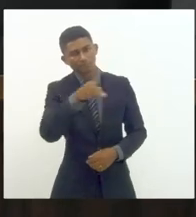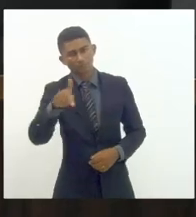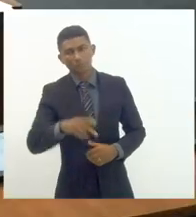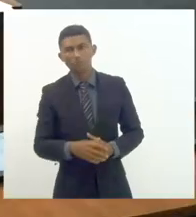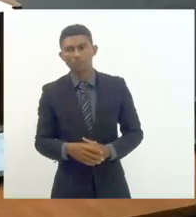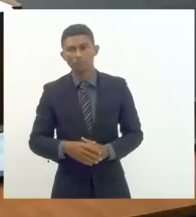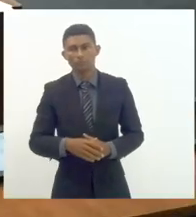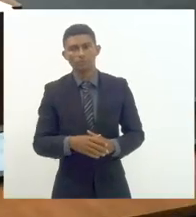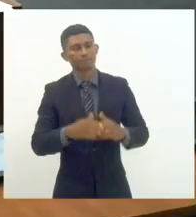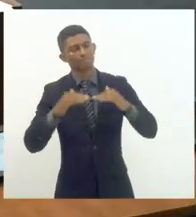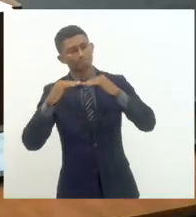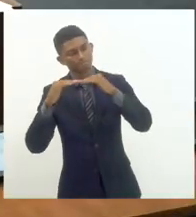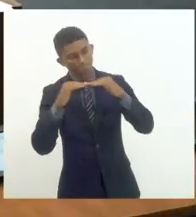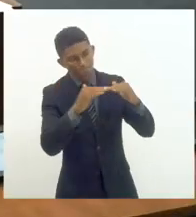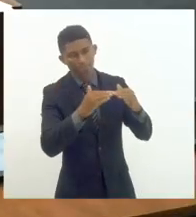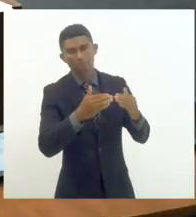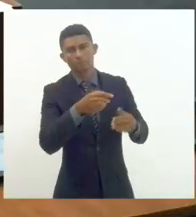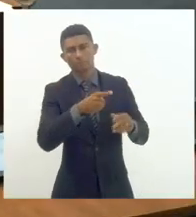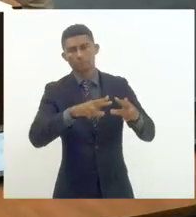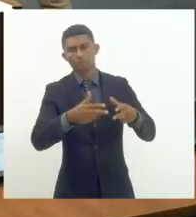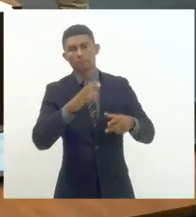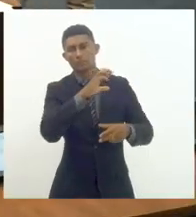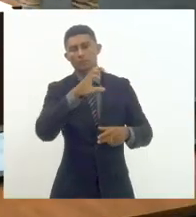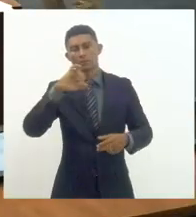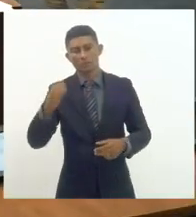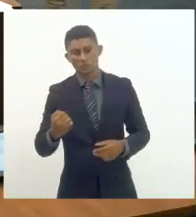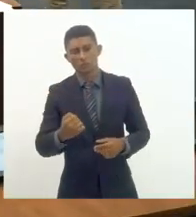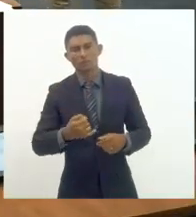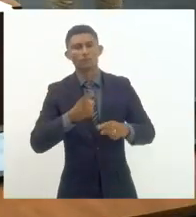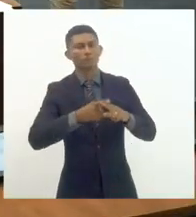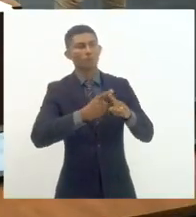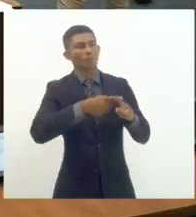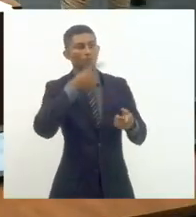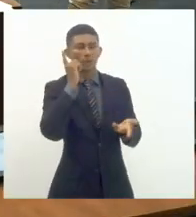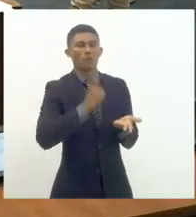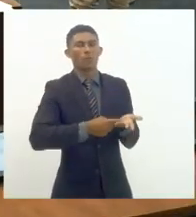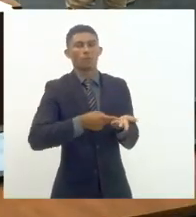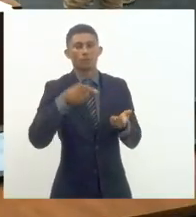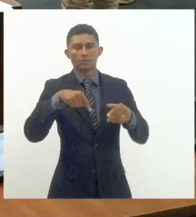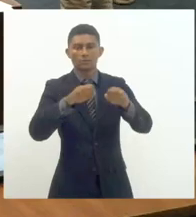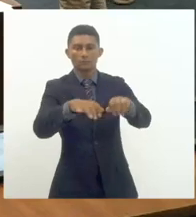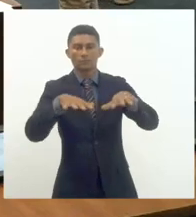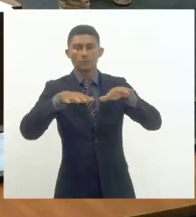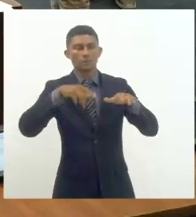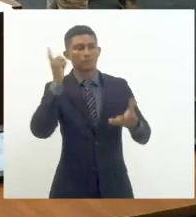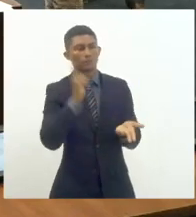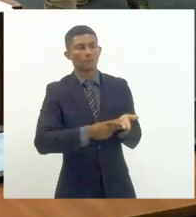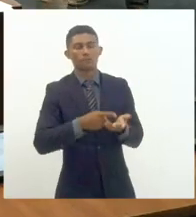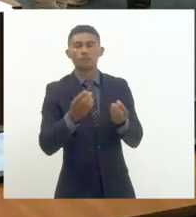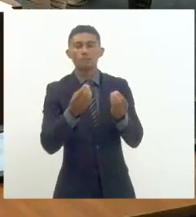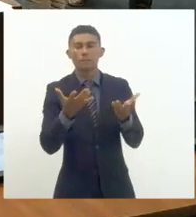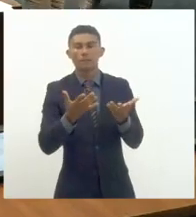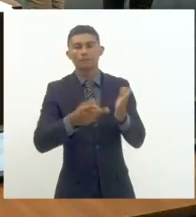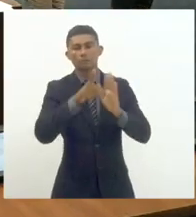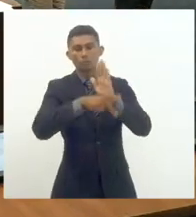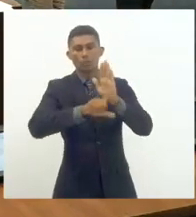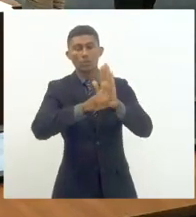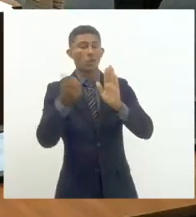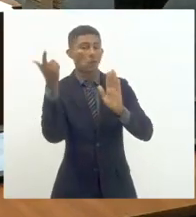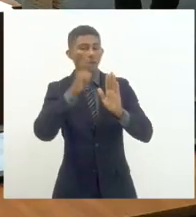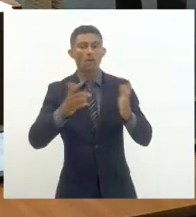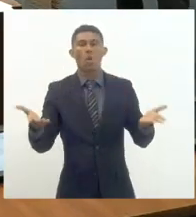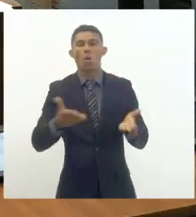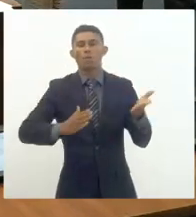nós vamos acompanhar o parecer da CCJ, que foi fruto de um acordo feito aqui no plenário, para garantir que esse projeto fosse aprovado